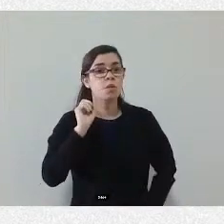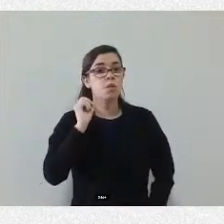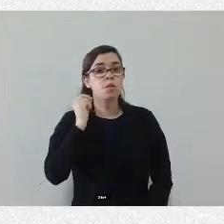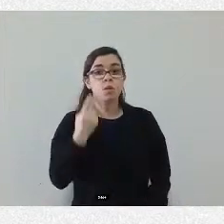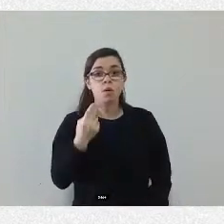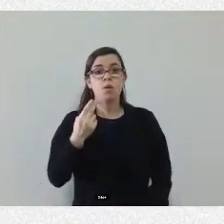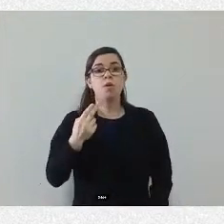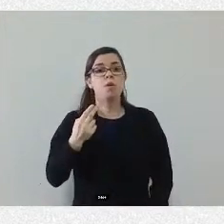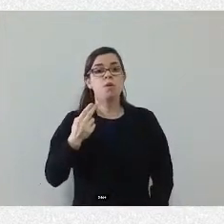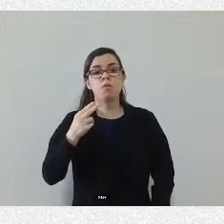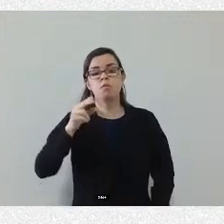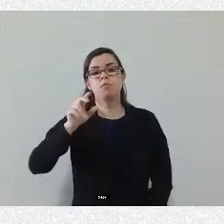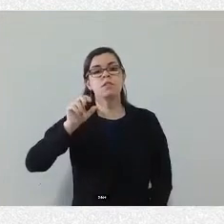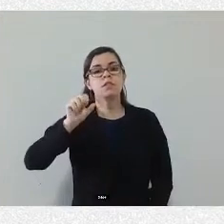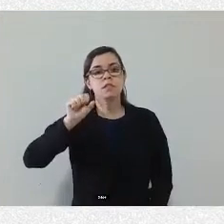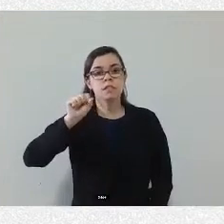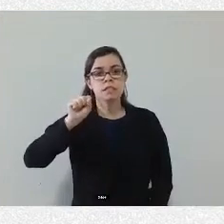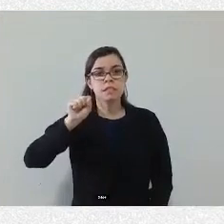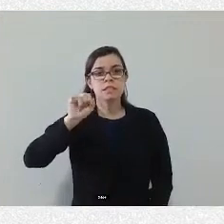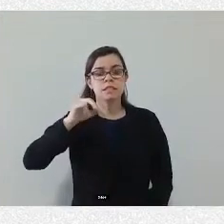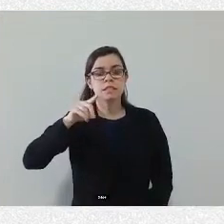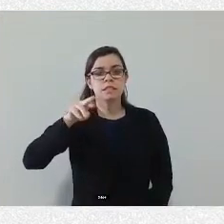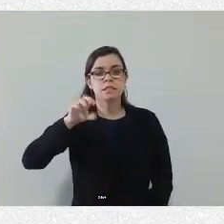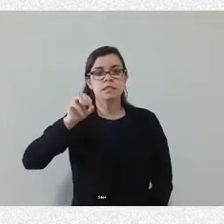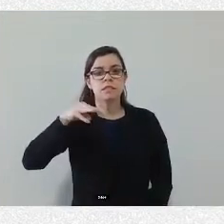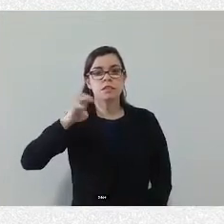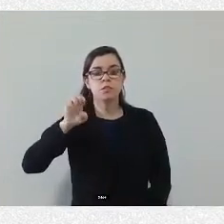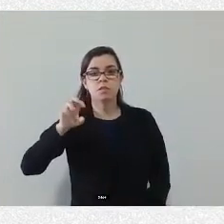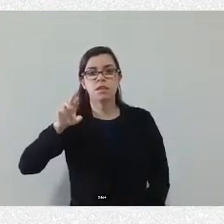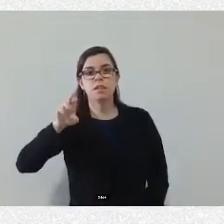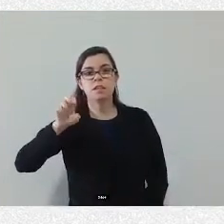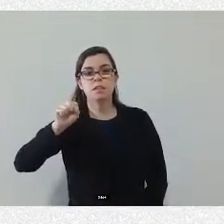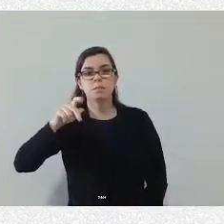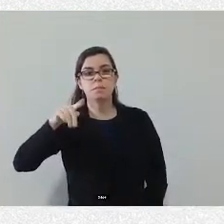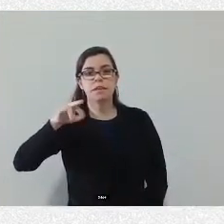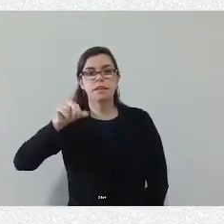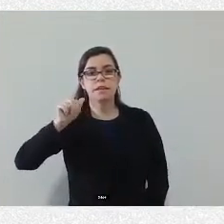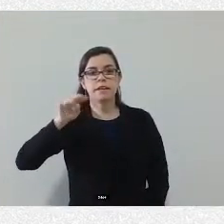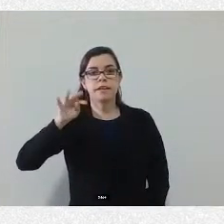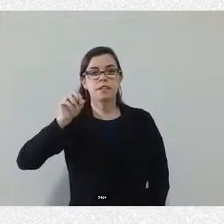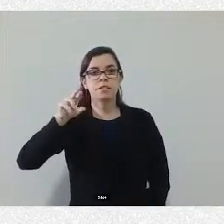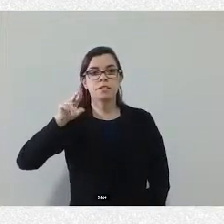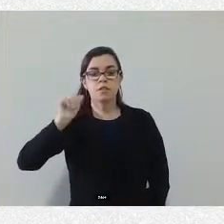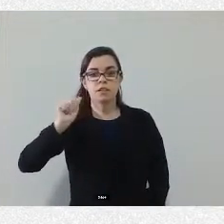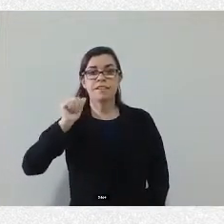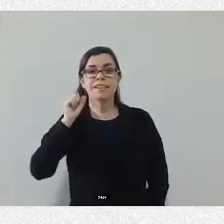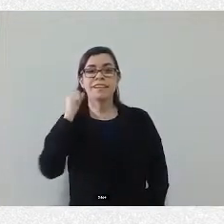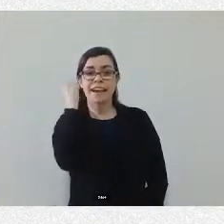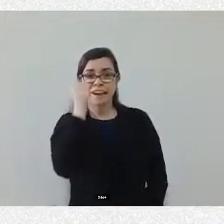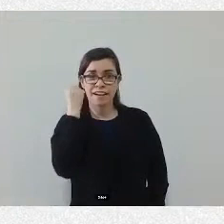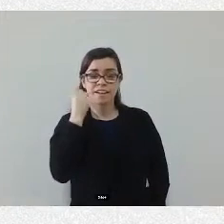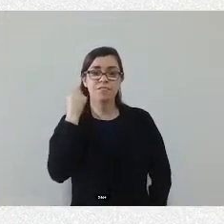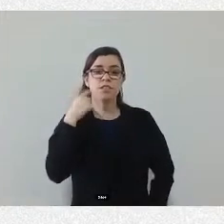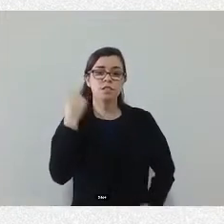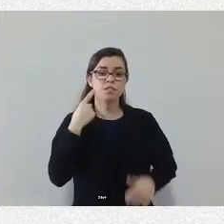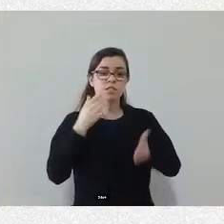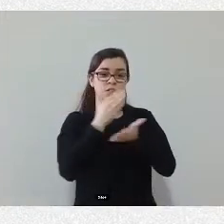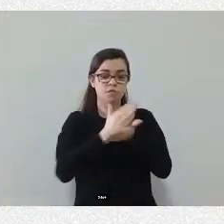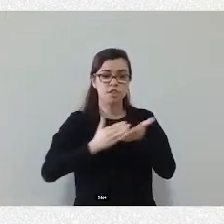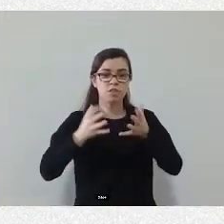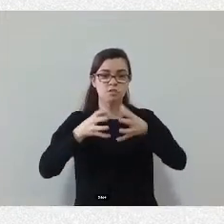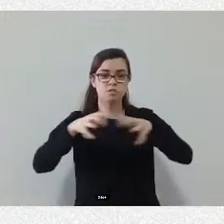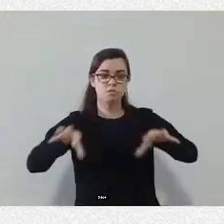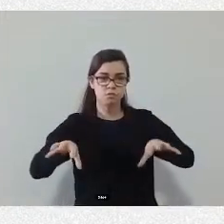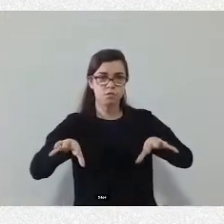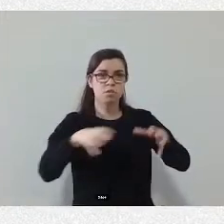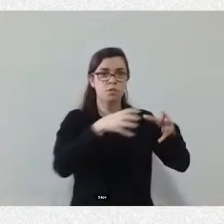a participar do estudo, e participando, nós dividiremos eles em dois grupos: o grupo de casos, que são aqueles